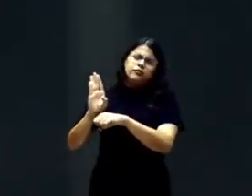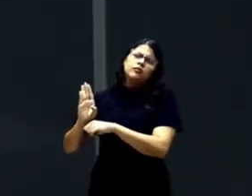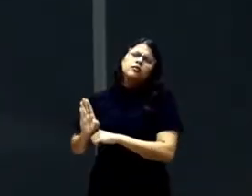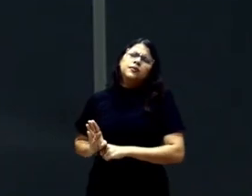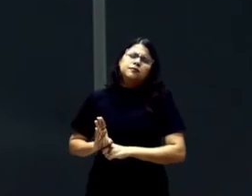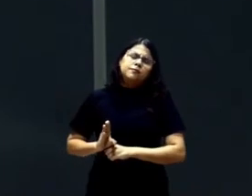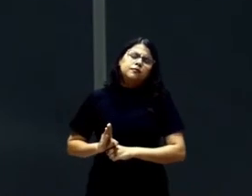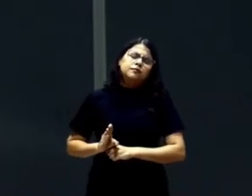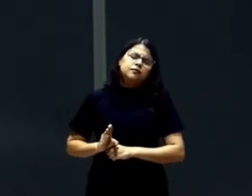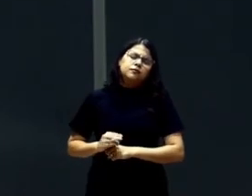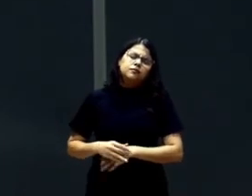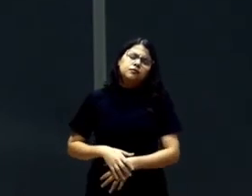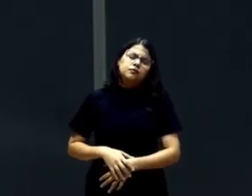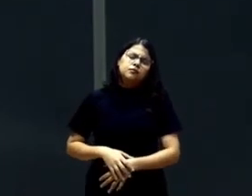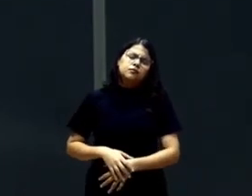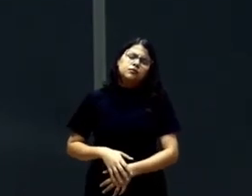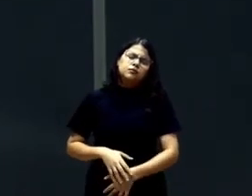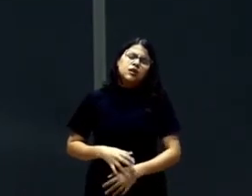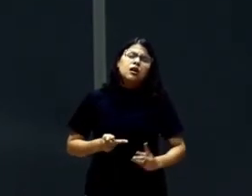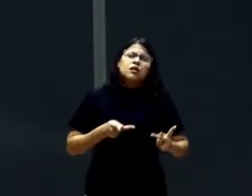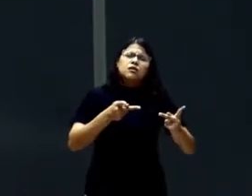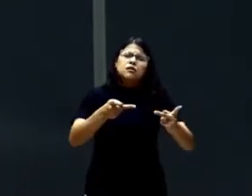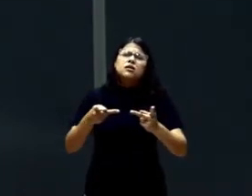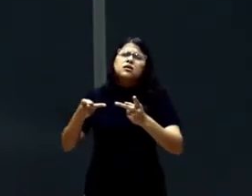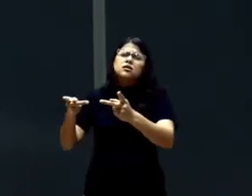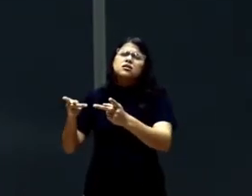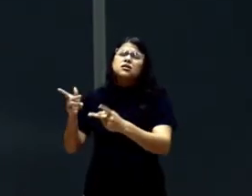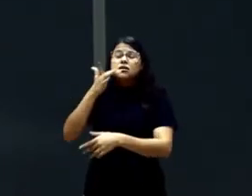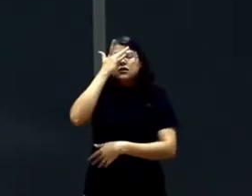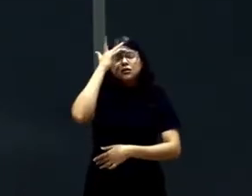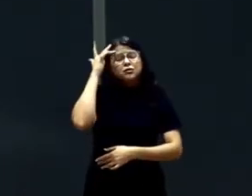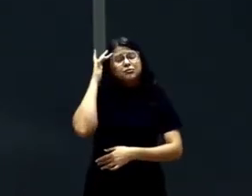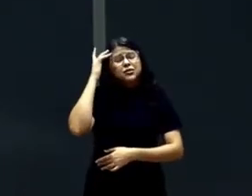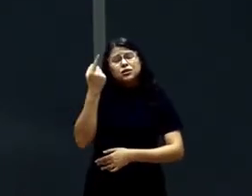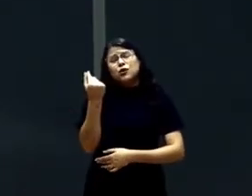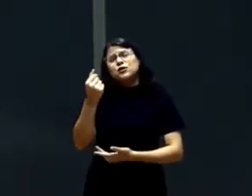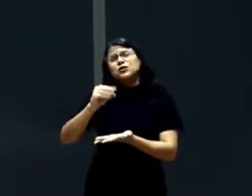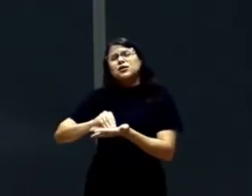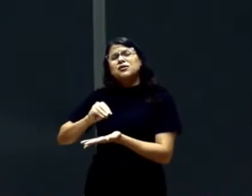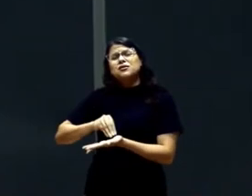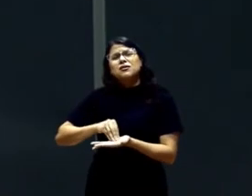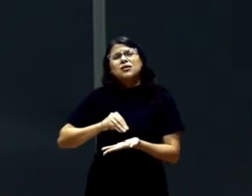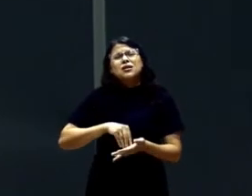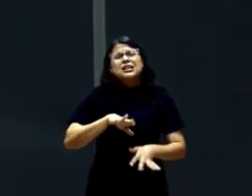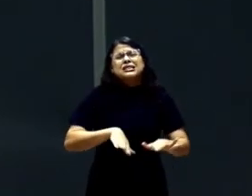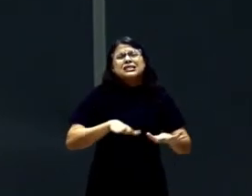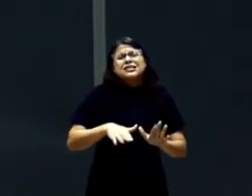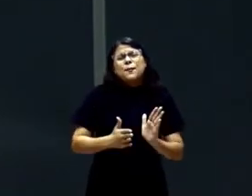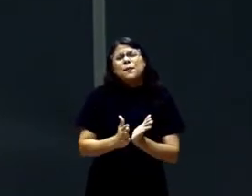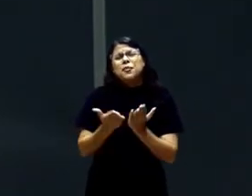que passam por dificuldades, que ainda não têm, que vivem uma